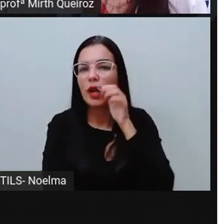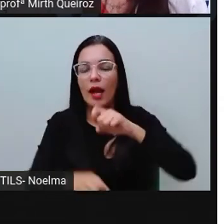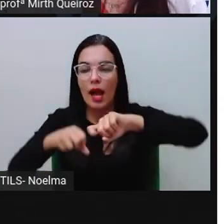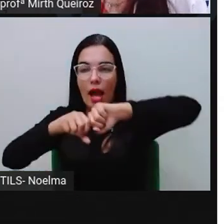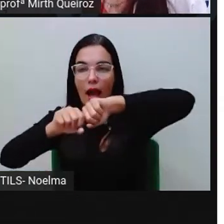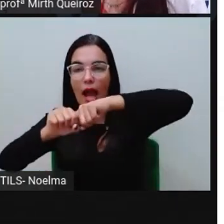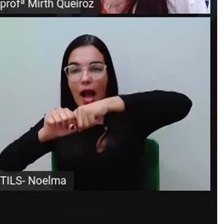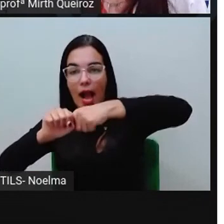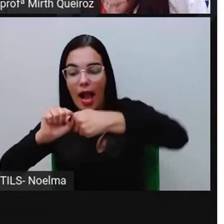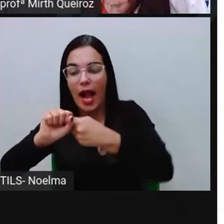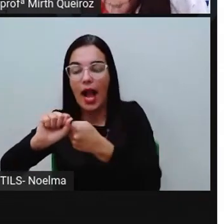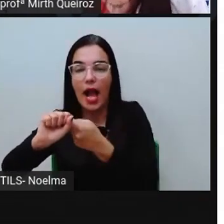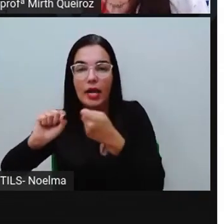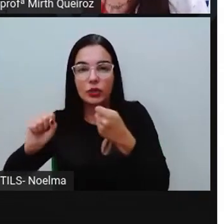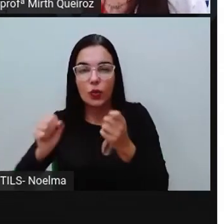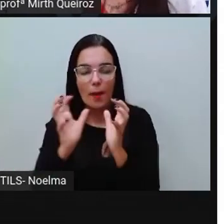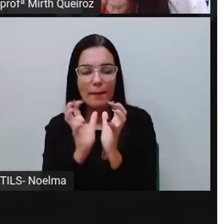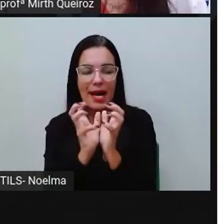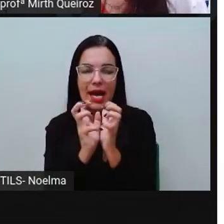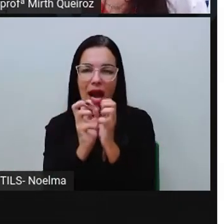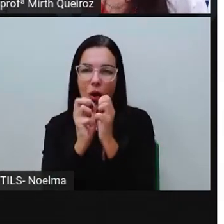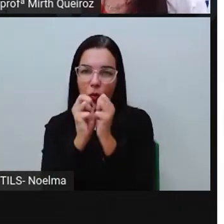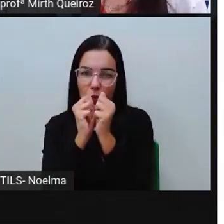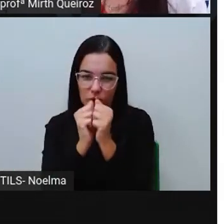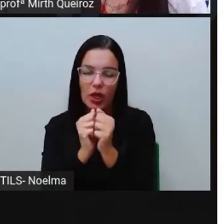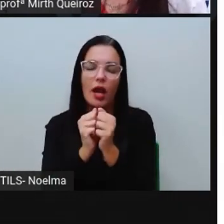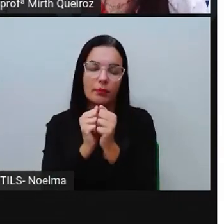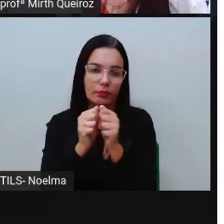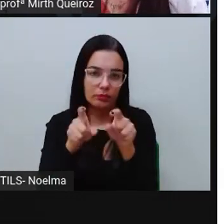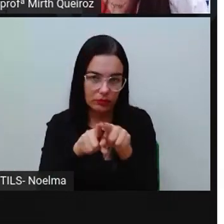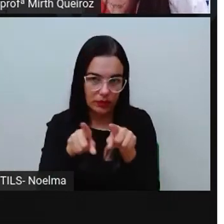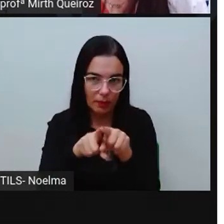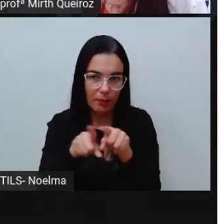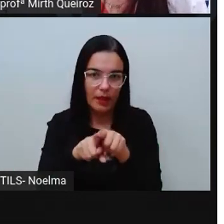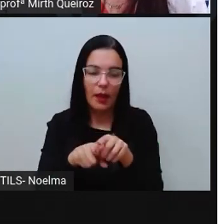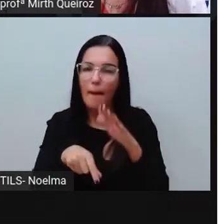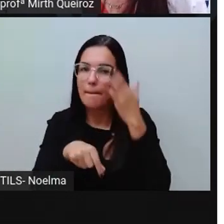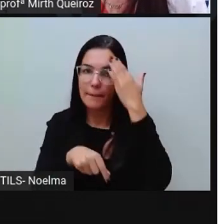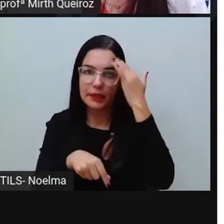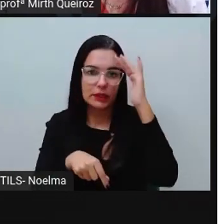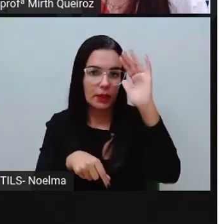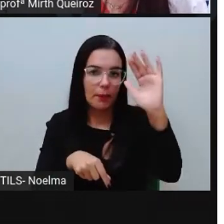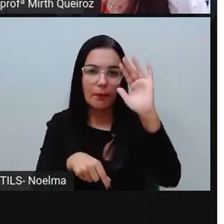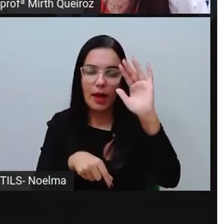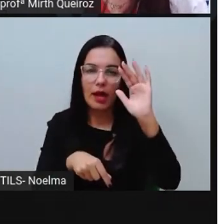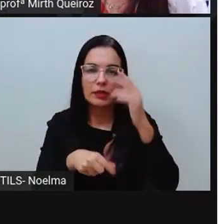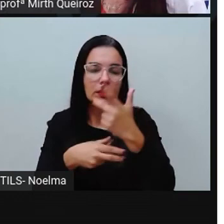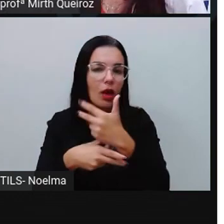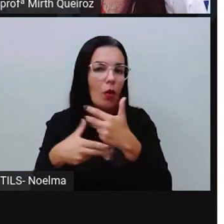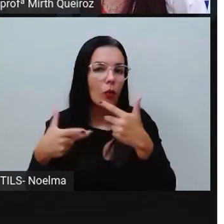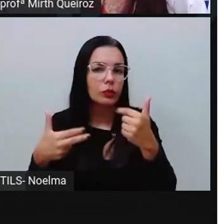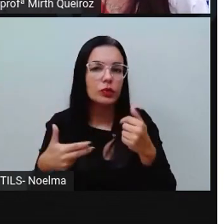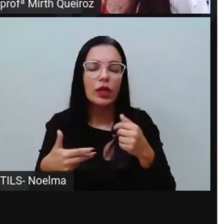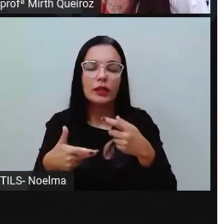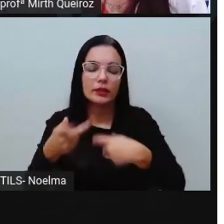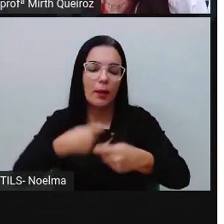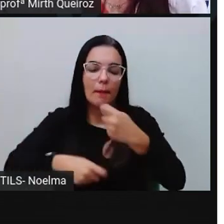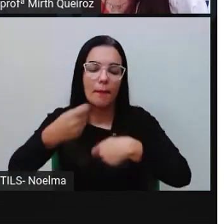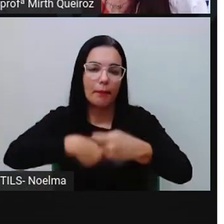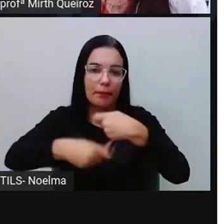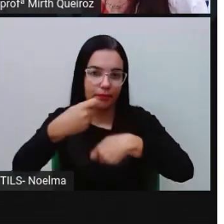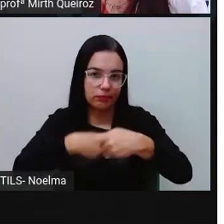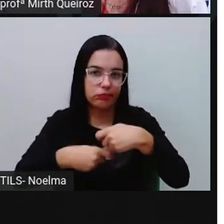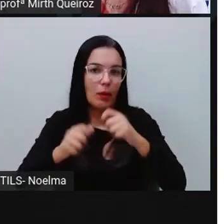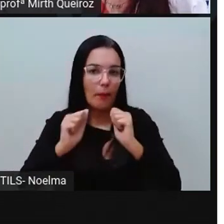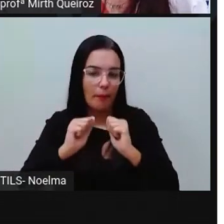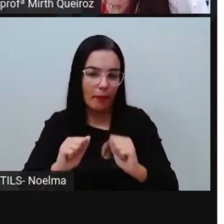caju e o maracujá, que é o maracujá do mato. São os principais aí, alguns dos principais, né, produtos que